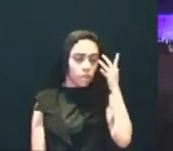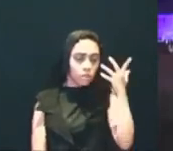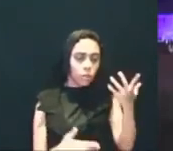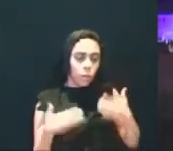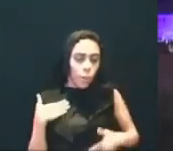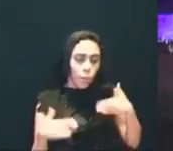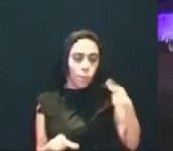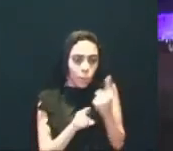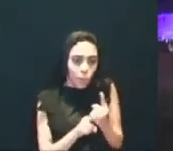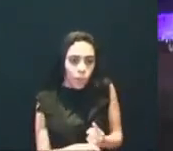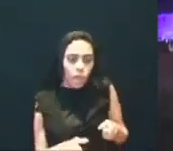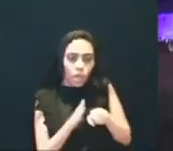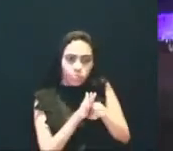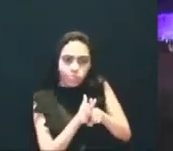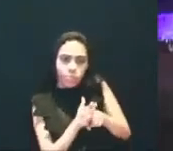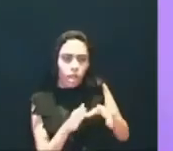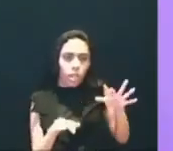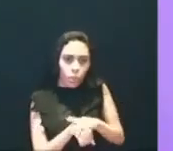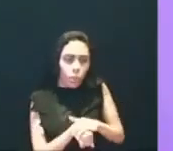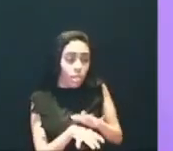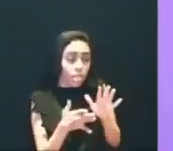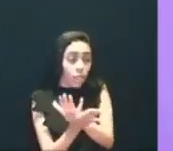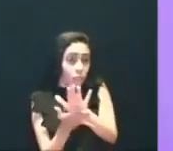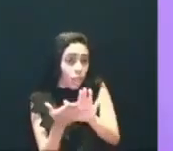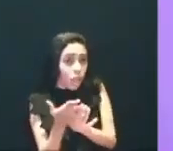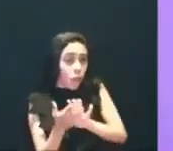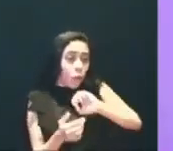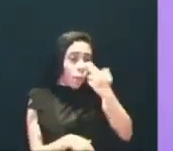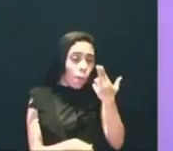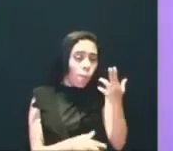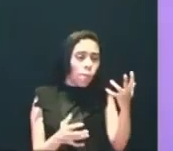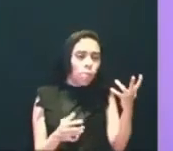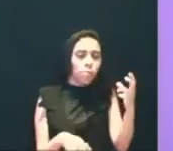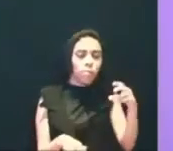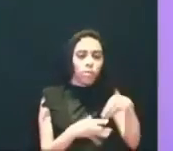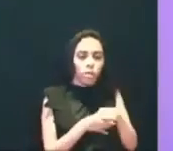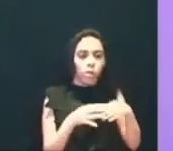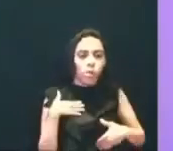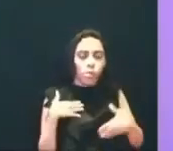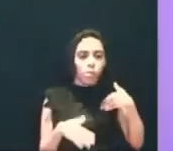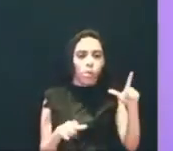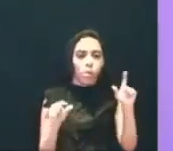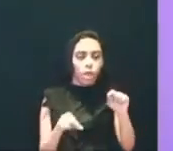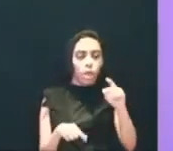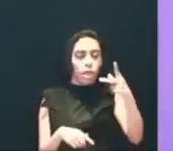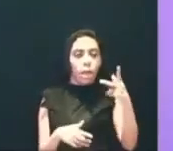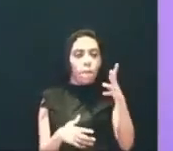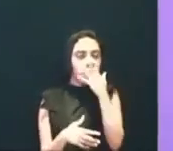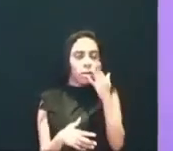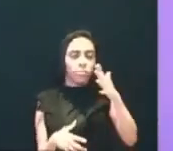doença identificada nos exames, ou, no caso dos tumores sólidos, a gente pode também falar de remissão